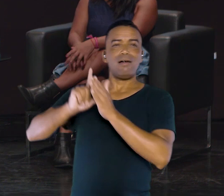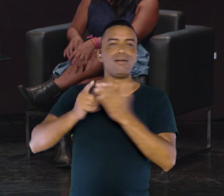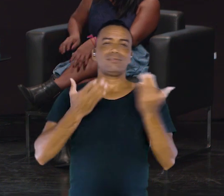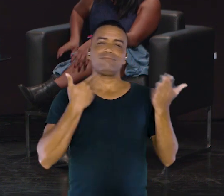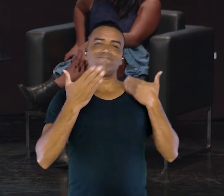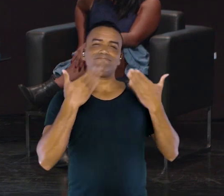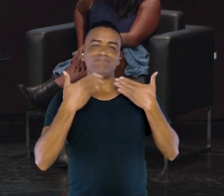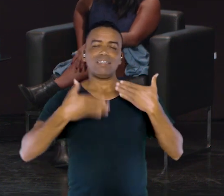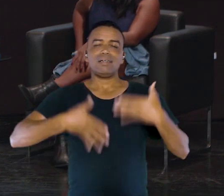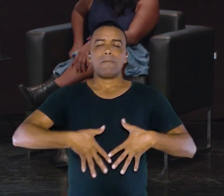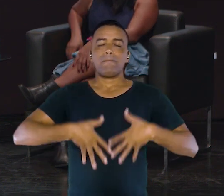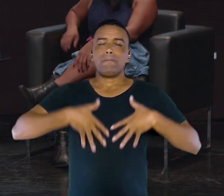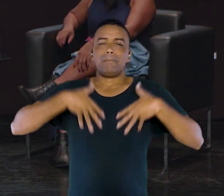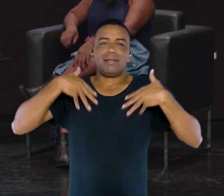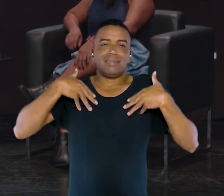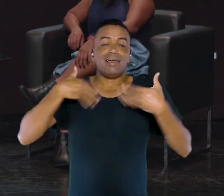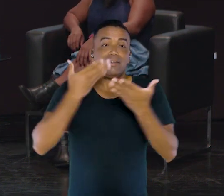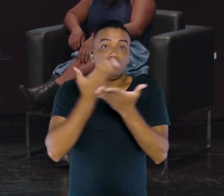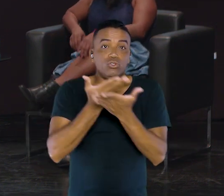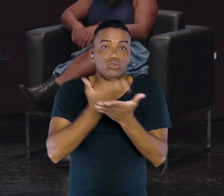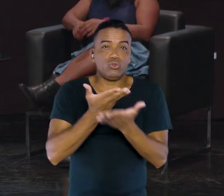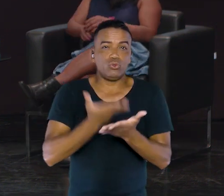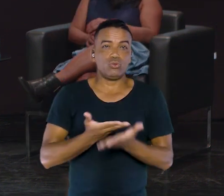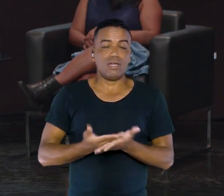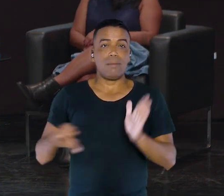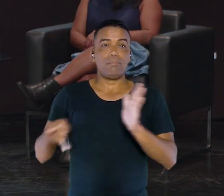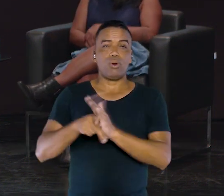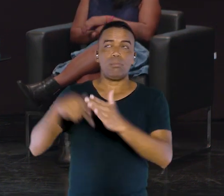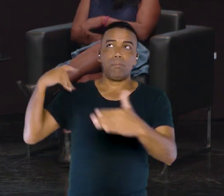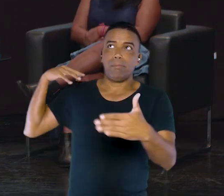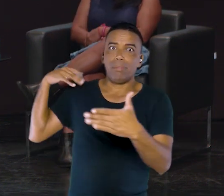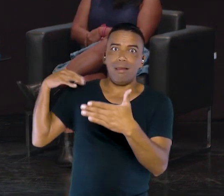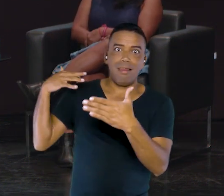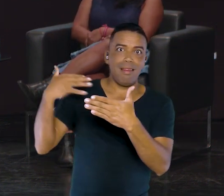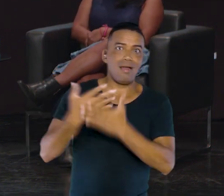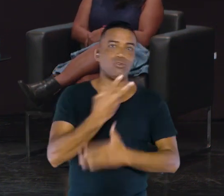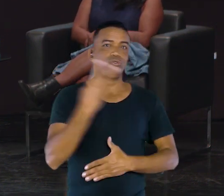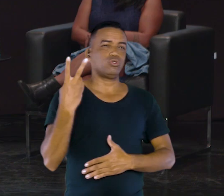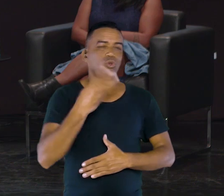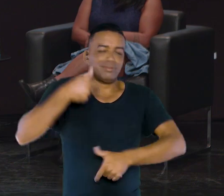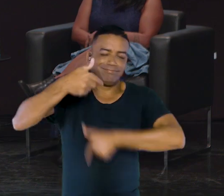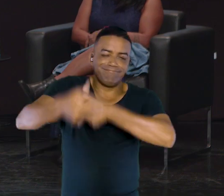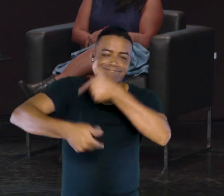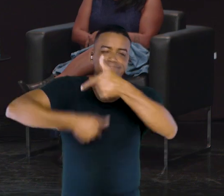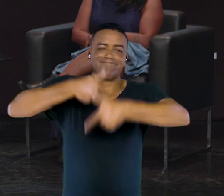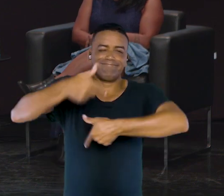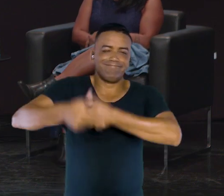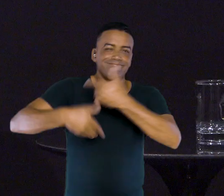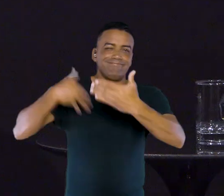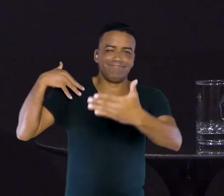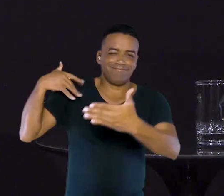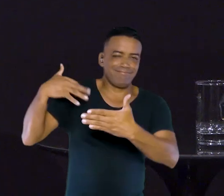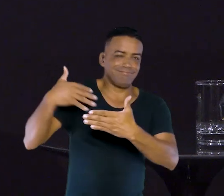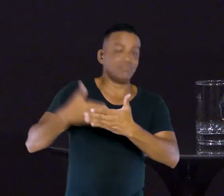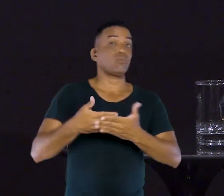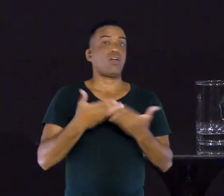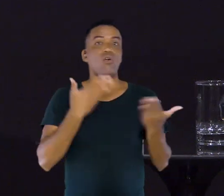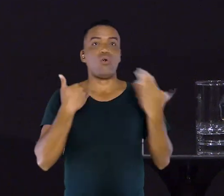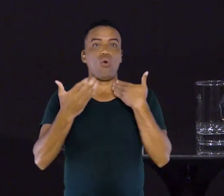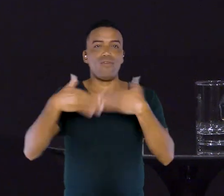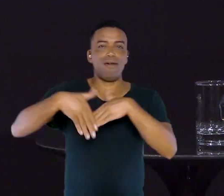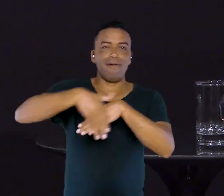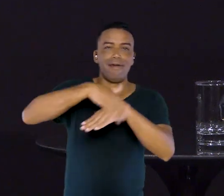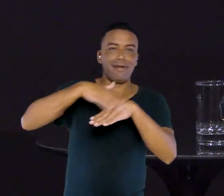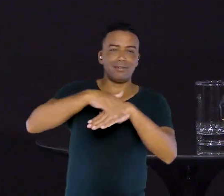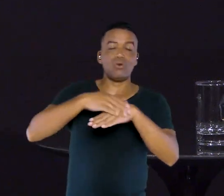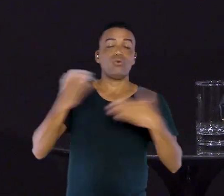prazer imenso que foi estudar um pouco da longa caminhada que ambos têm. E aí a nossa conversa